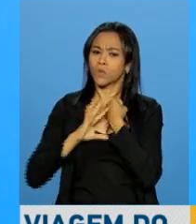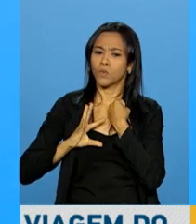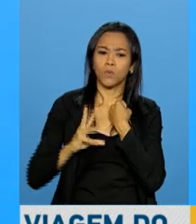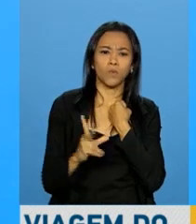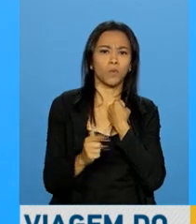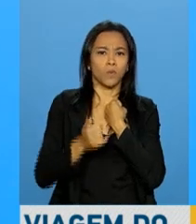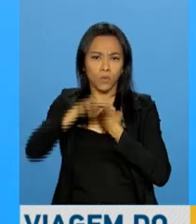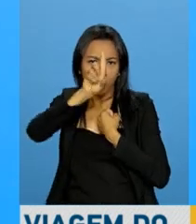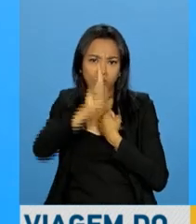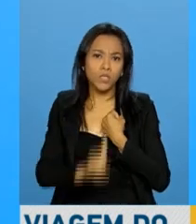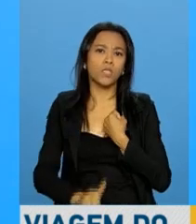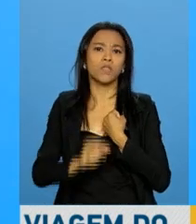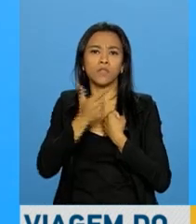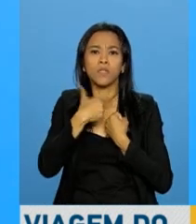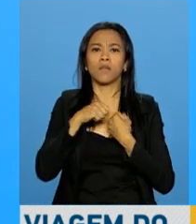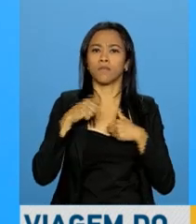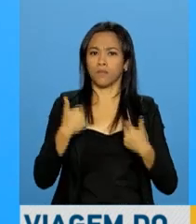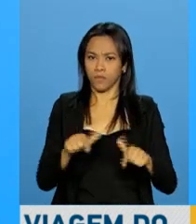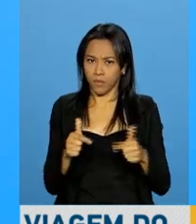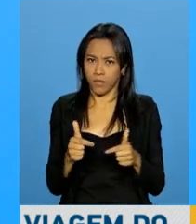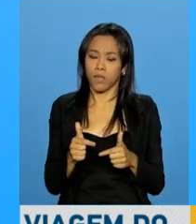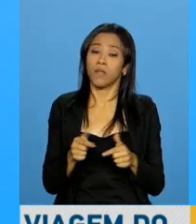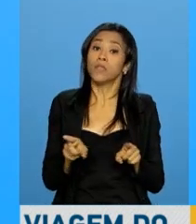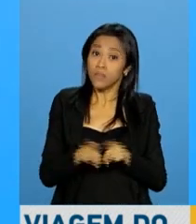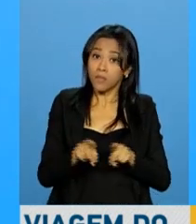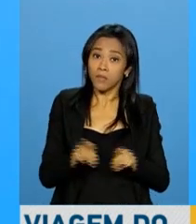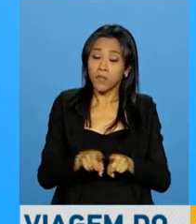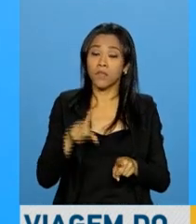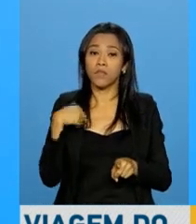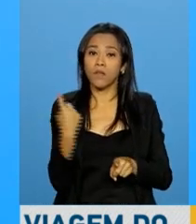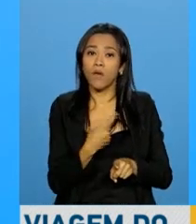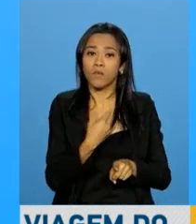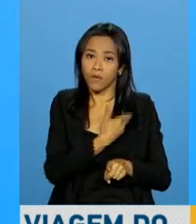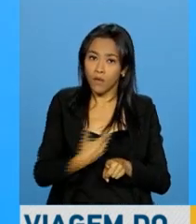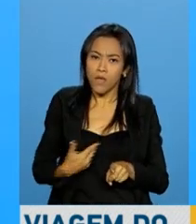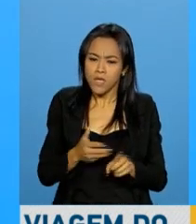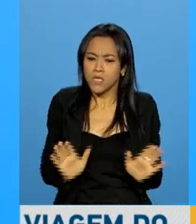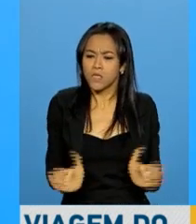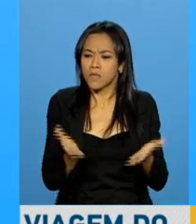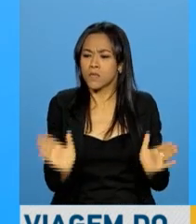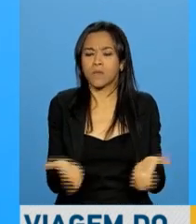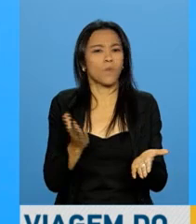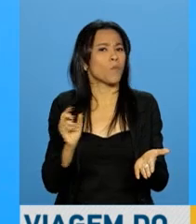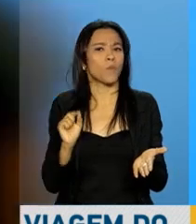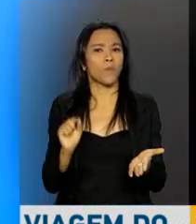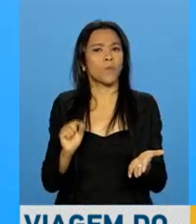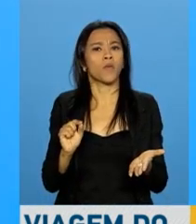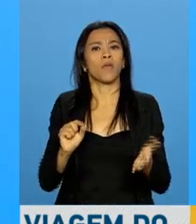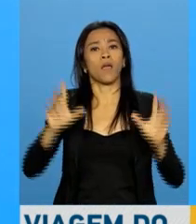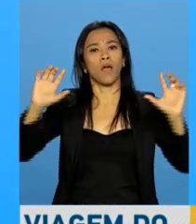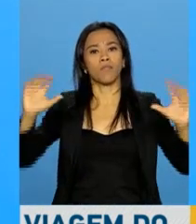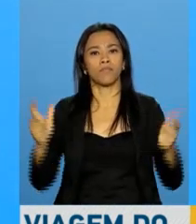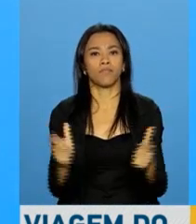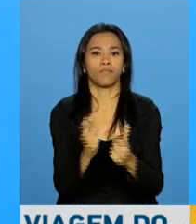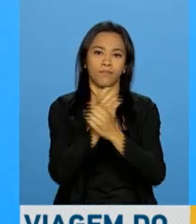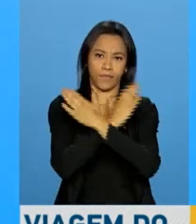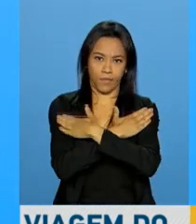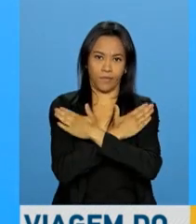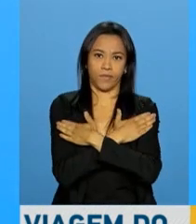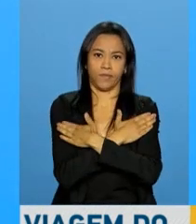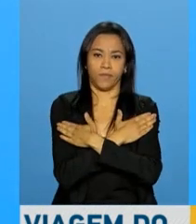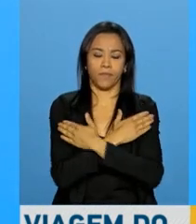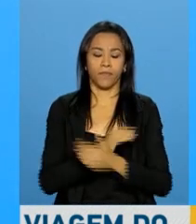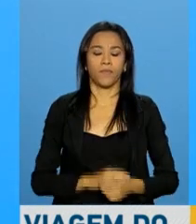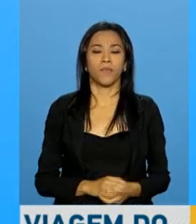dos trabalhadores, ao mesmo tempo, estamos incentivando o combate ao desemprego. E